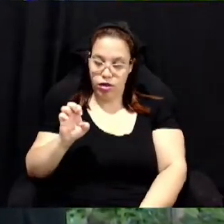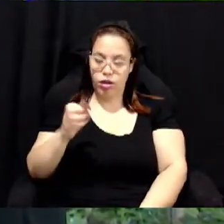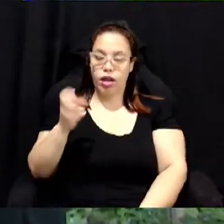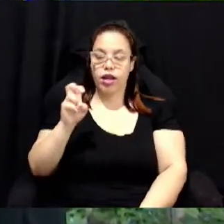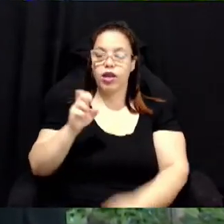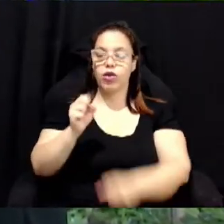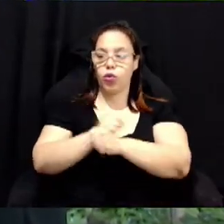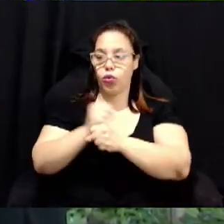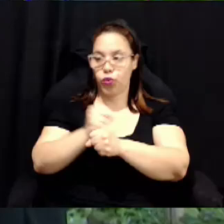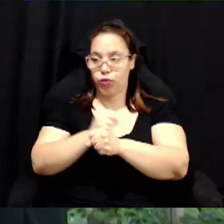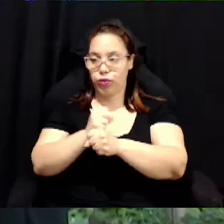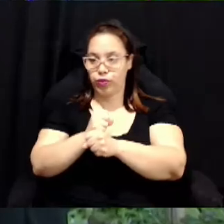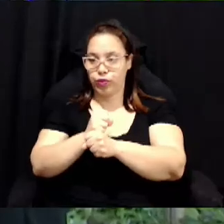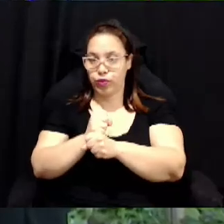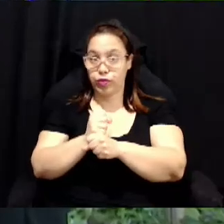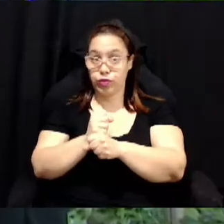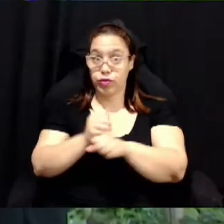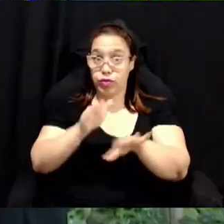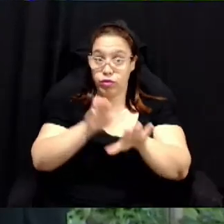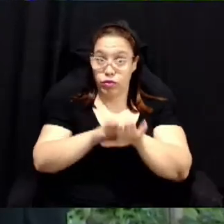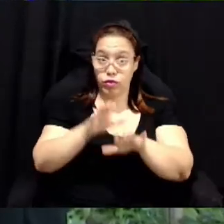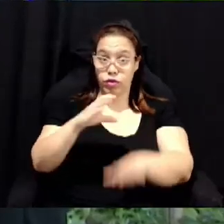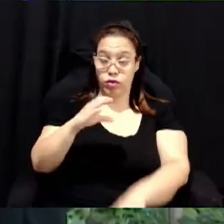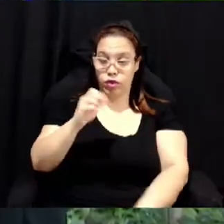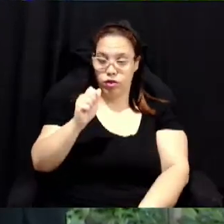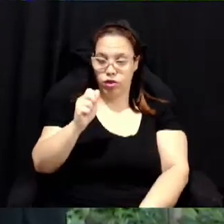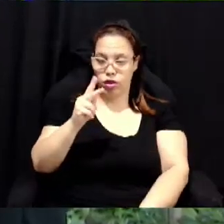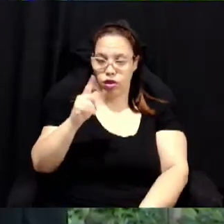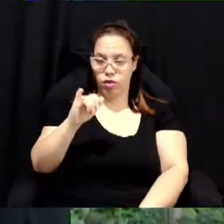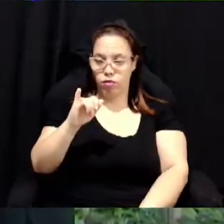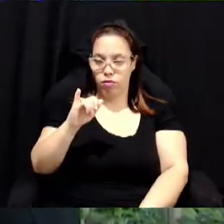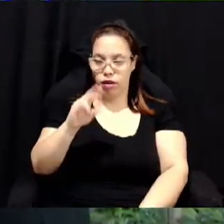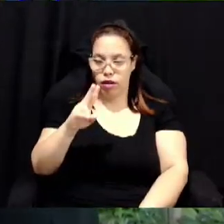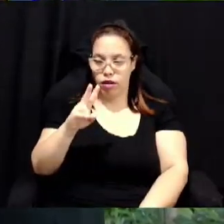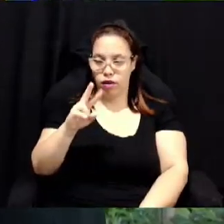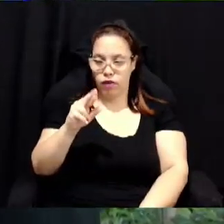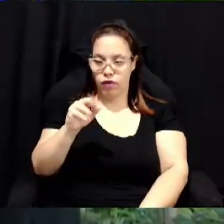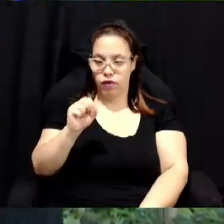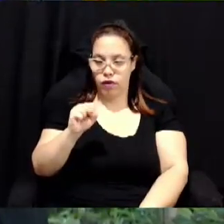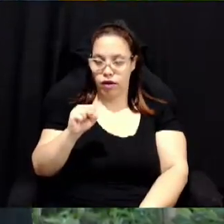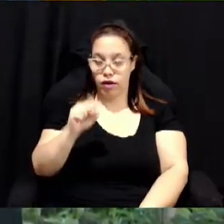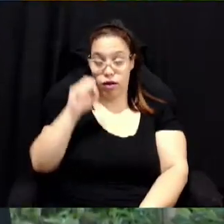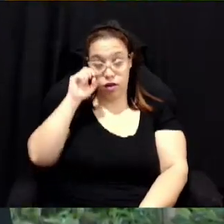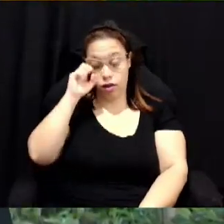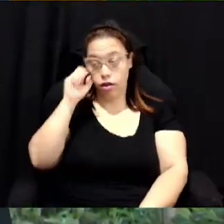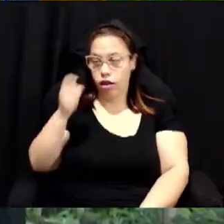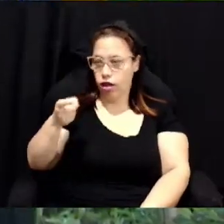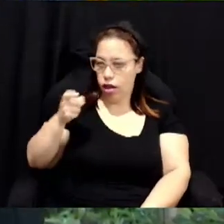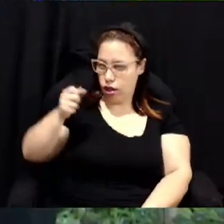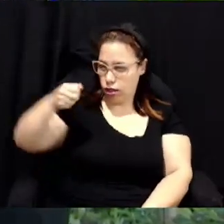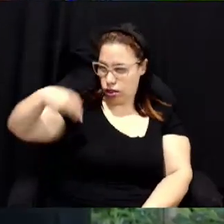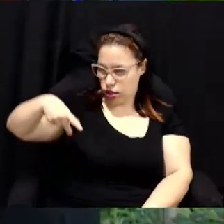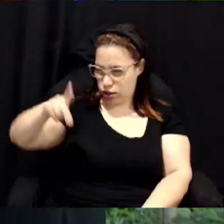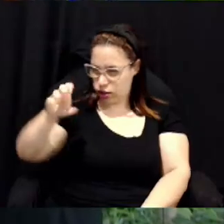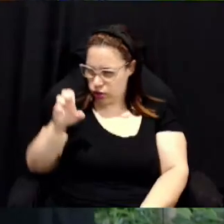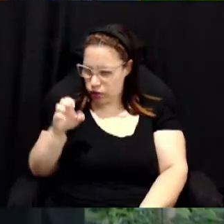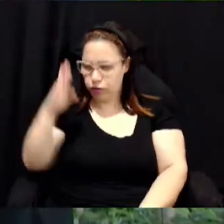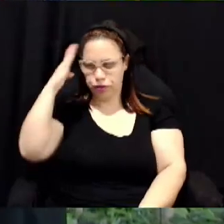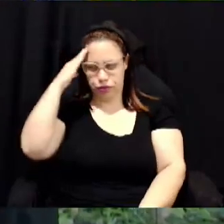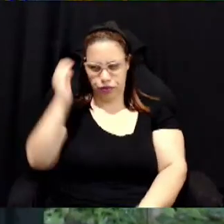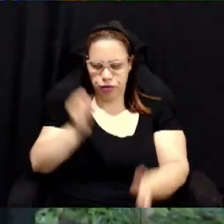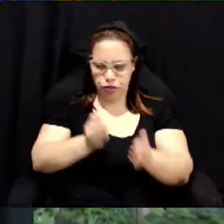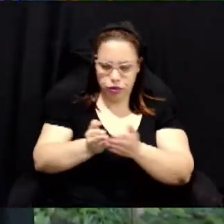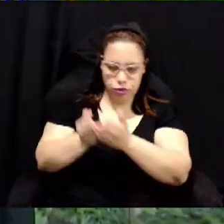um dos integrantes do Capivara Canoagem aqui de Campinas. Ô Xande, a canoagem, né, a gente sabe que está ligada aos primórdios